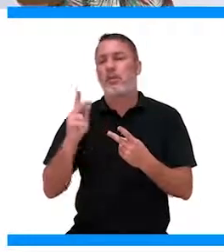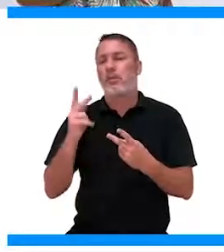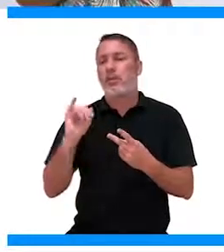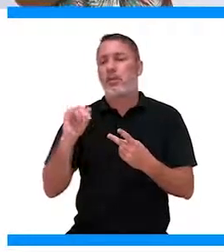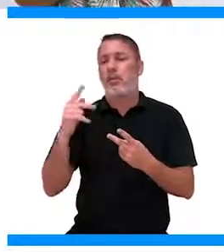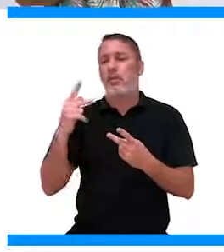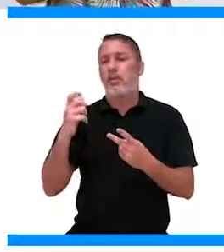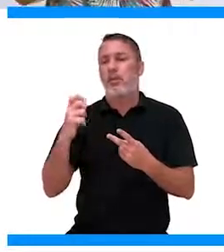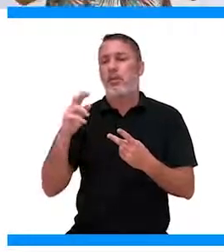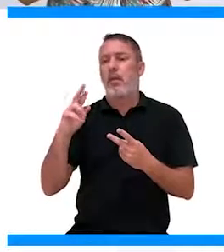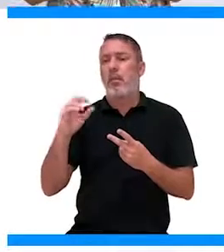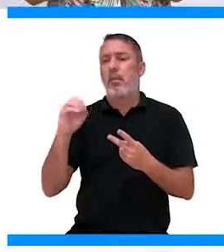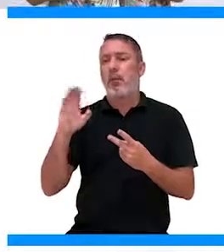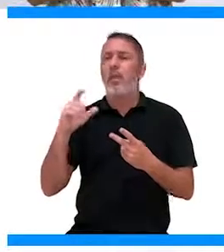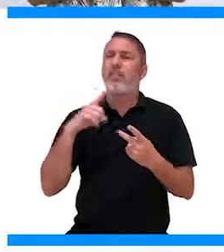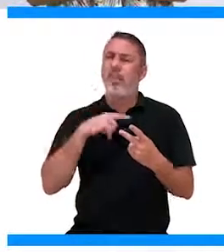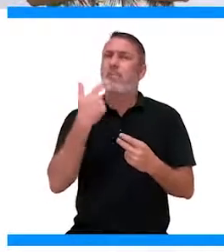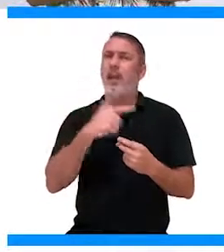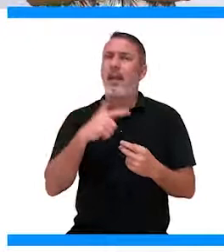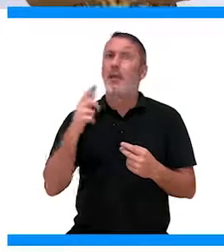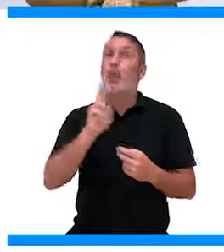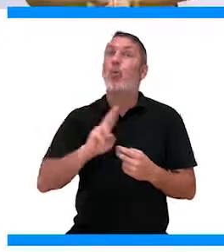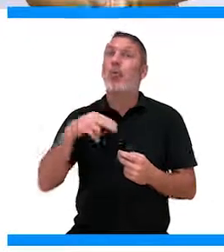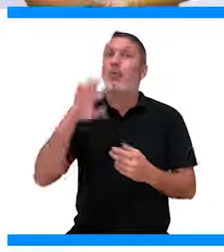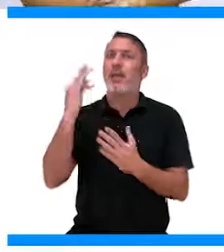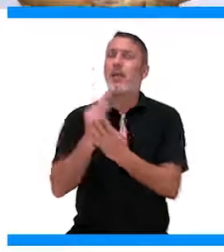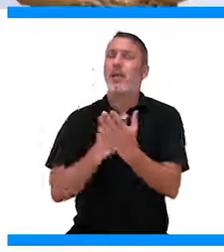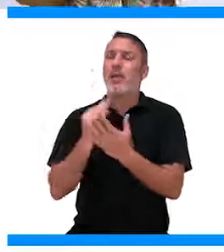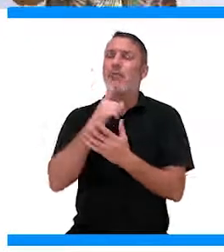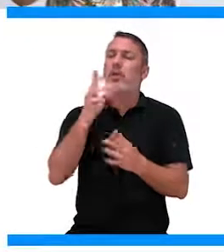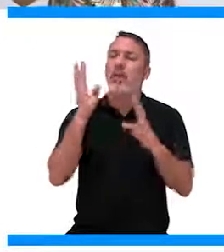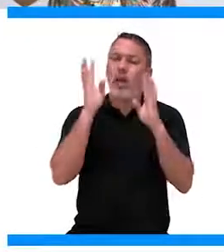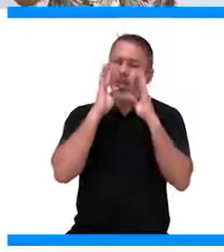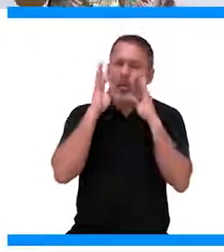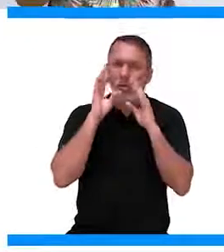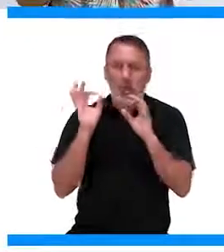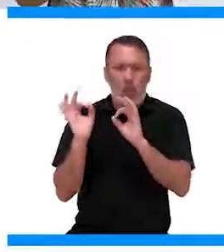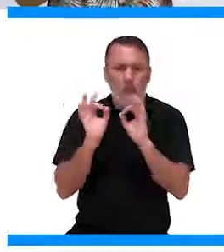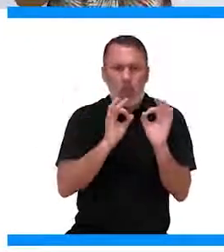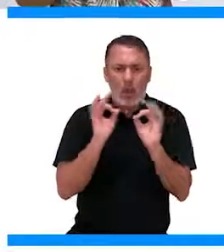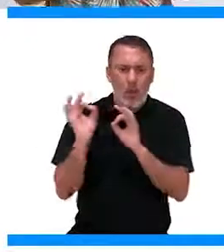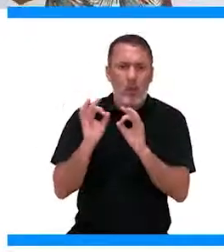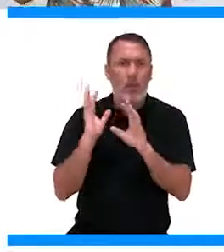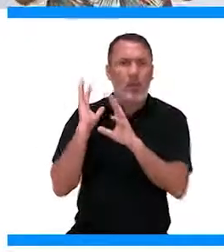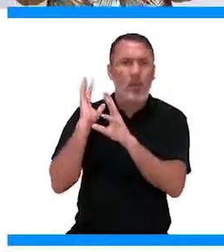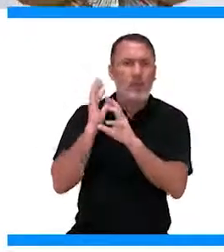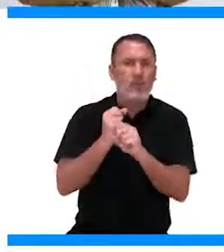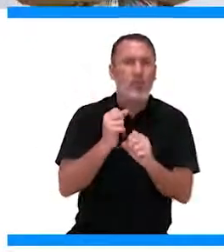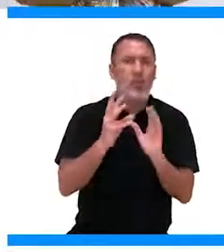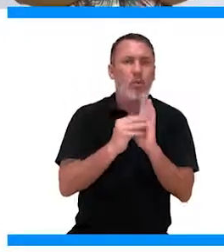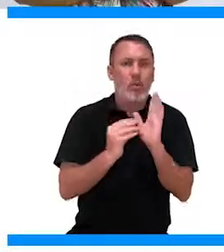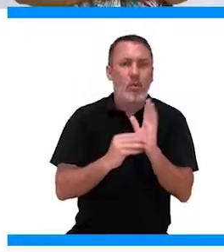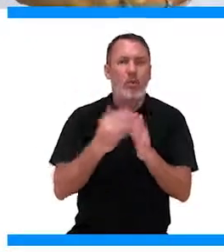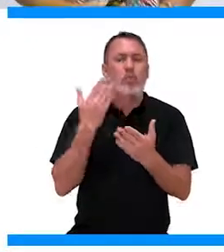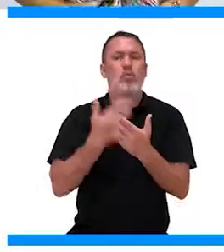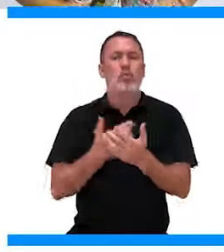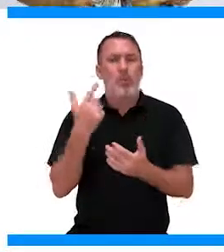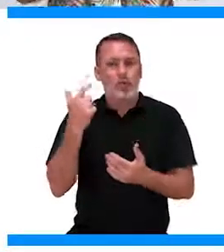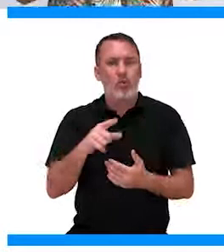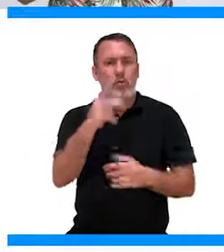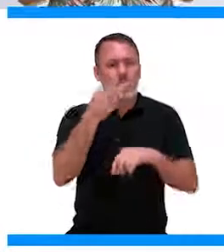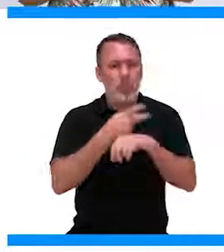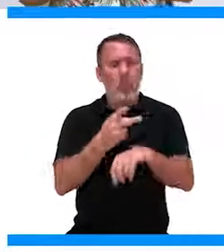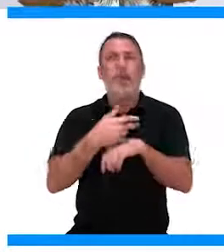a hipérbole, são muito utilizadas em muitos textos, né? Então fiquem atentos aí, deem uma revisada no